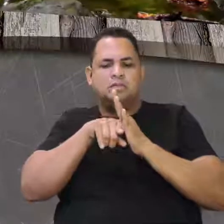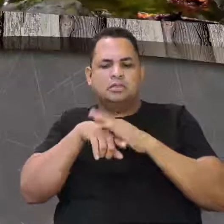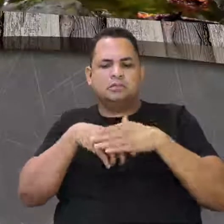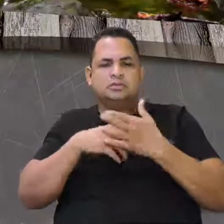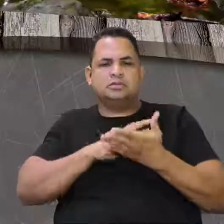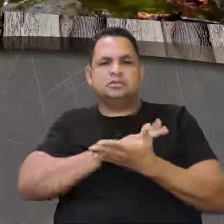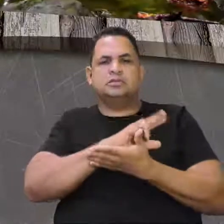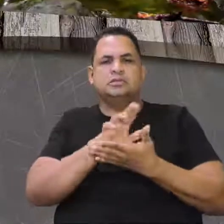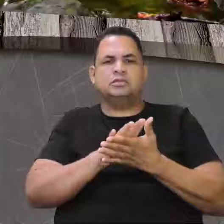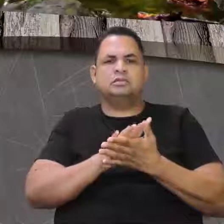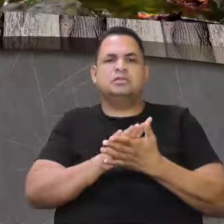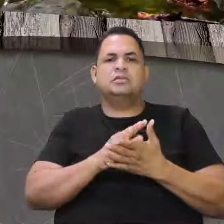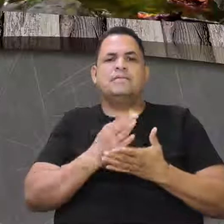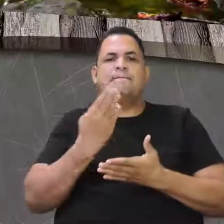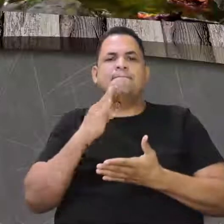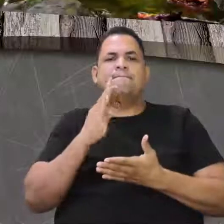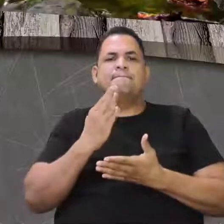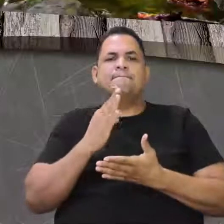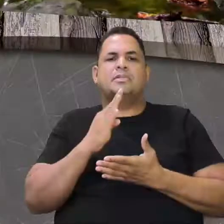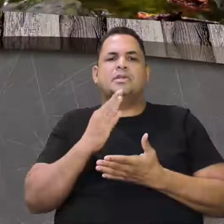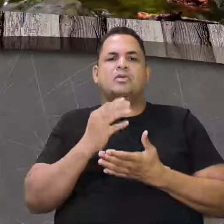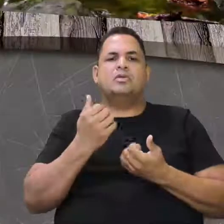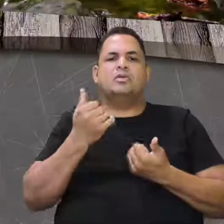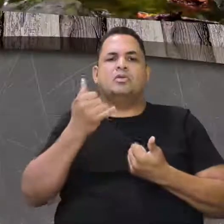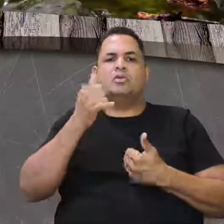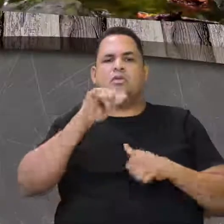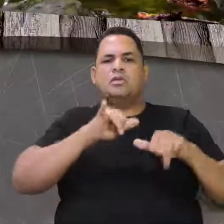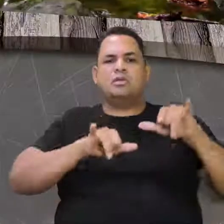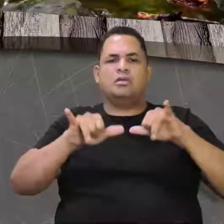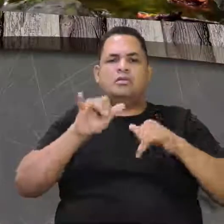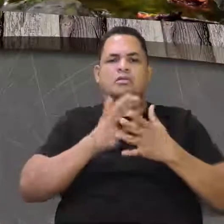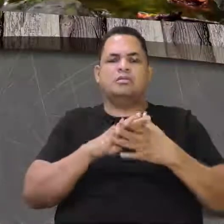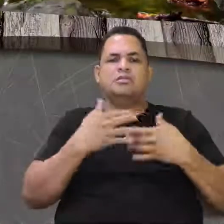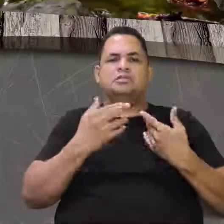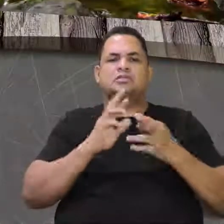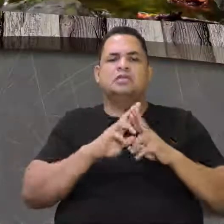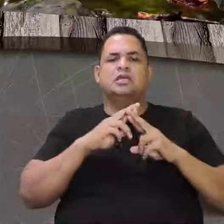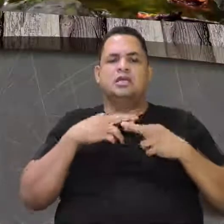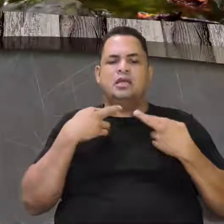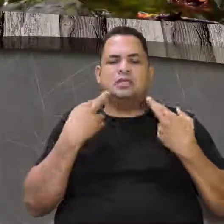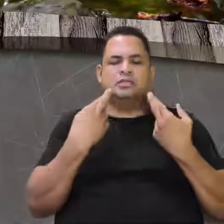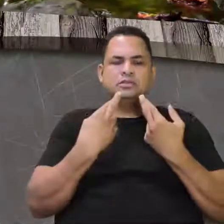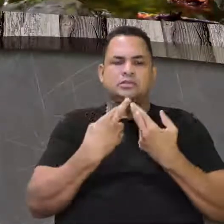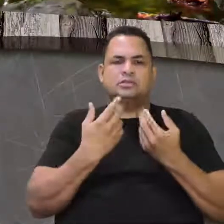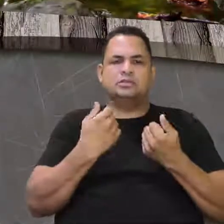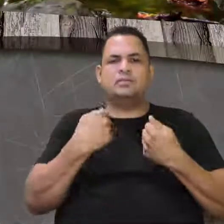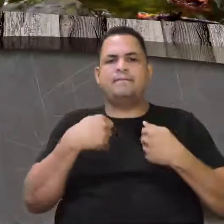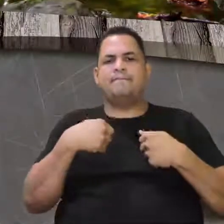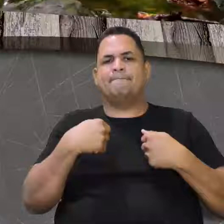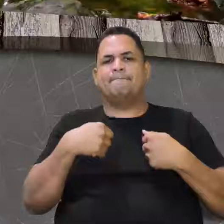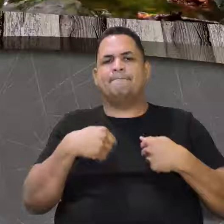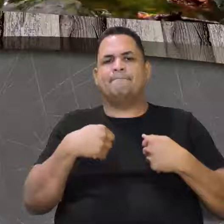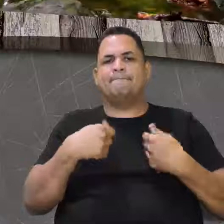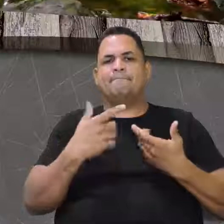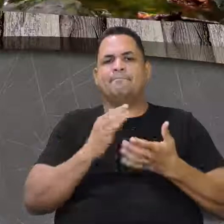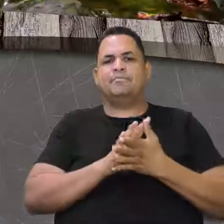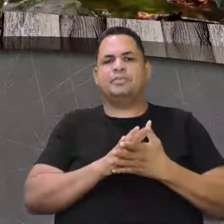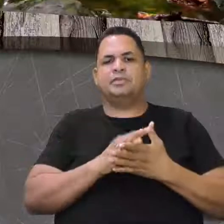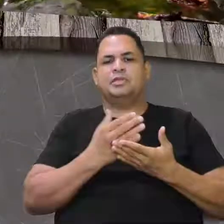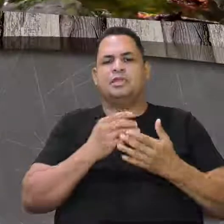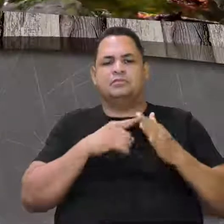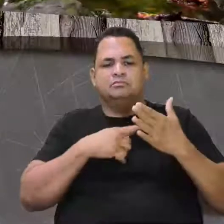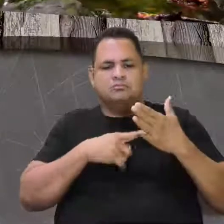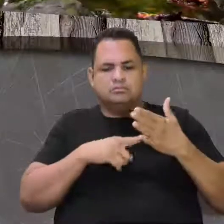análises bioquímicas. Precisam ter reagentes, precisam ter